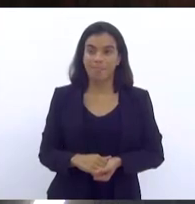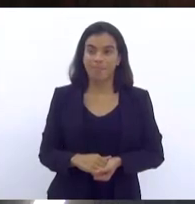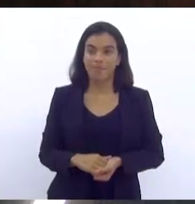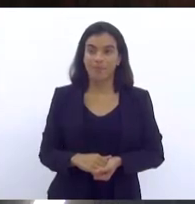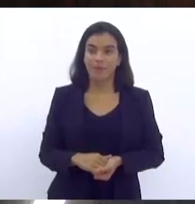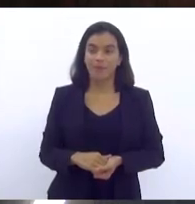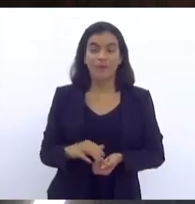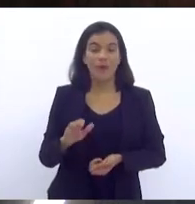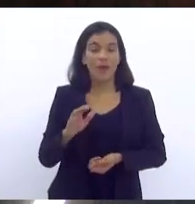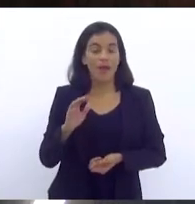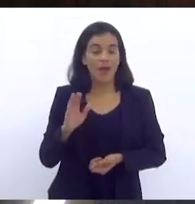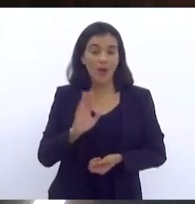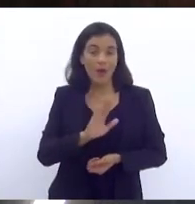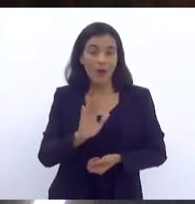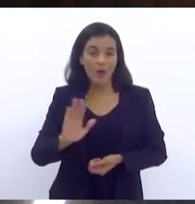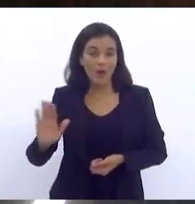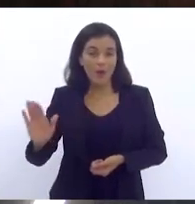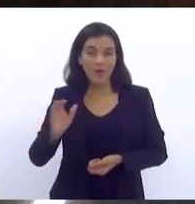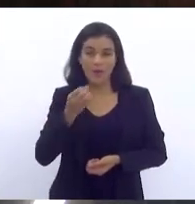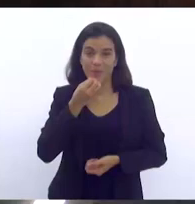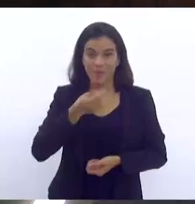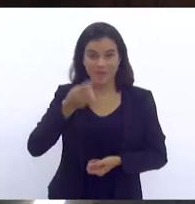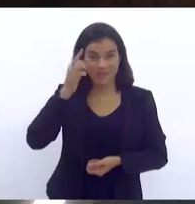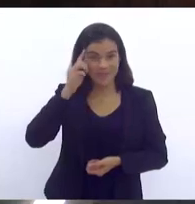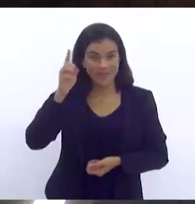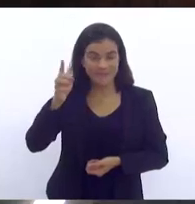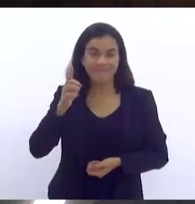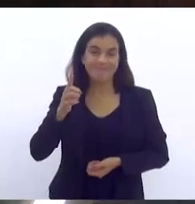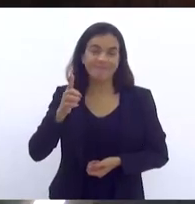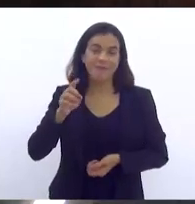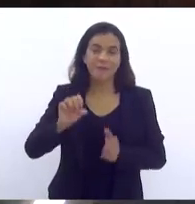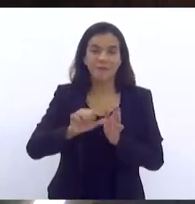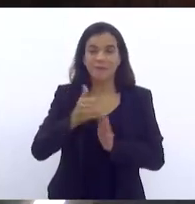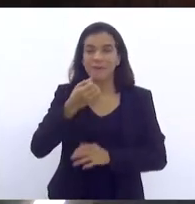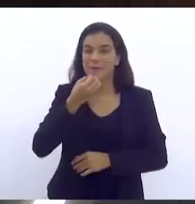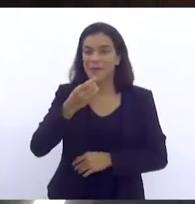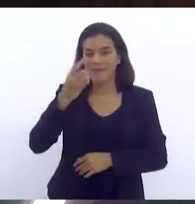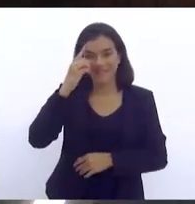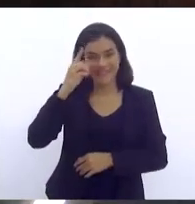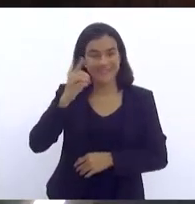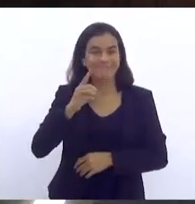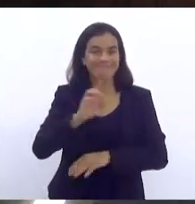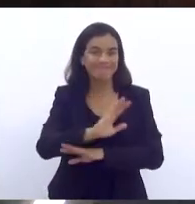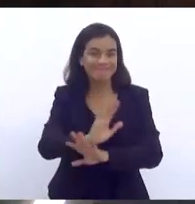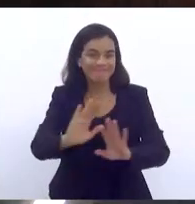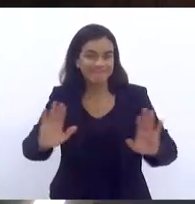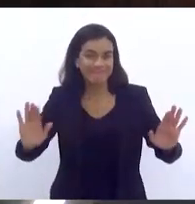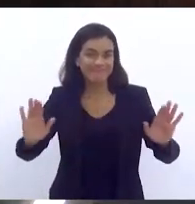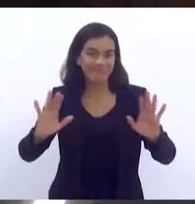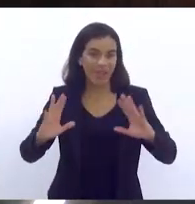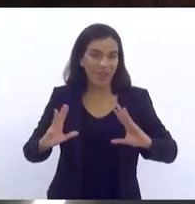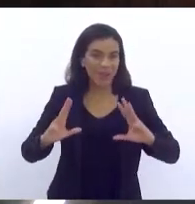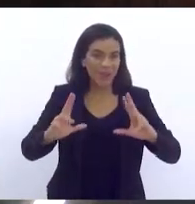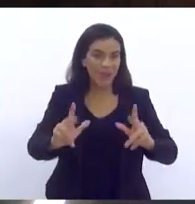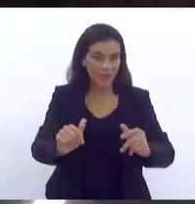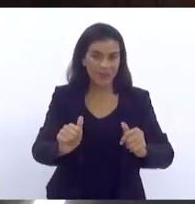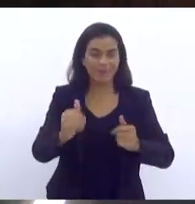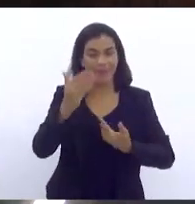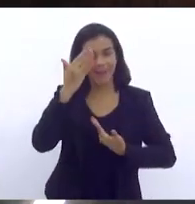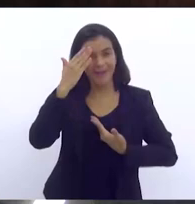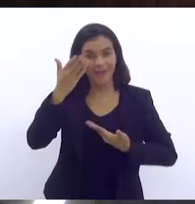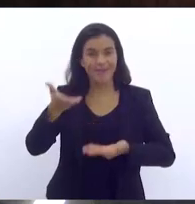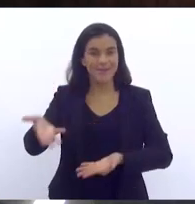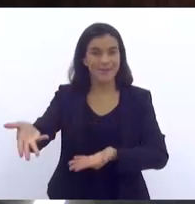al alô alô bom dia Primeiramente Bom dia a todos bom dia agradeço aqui o